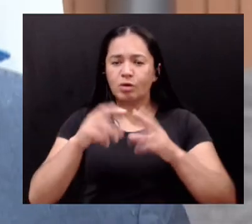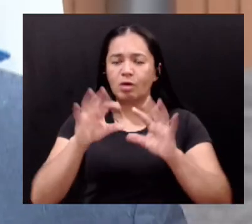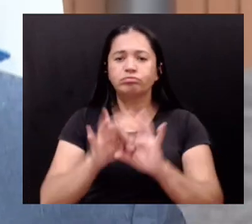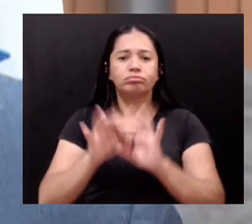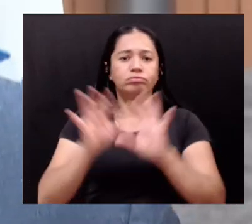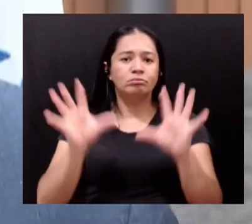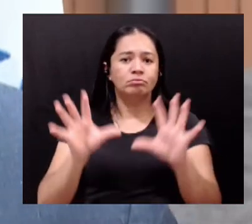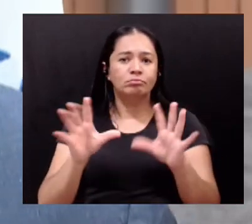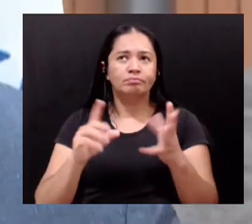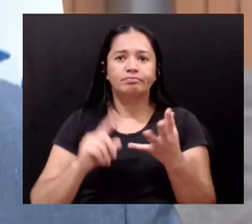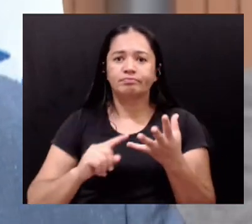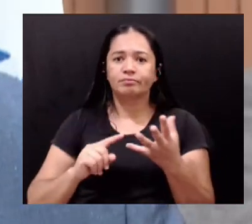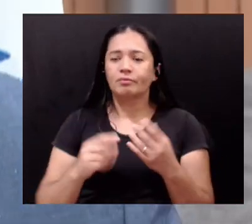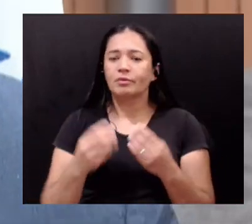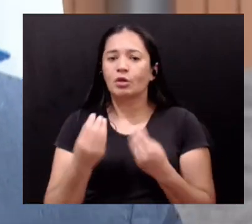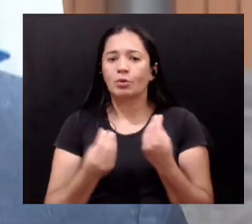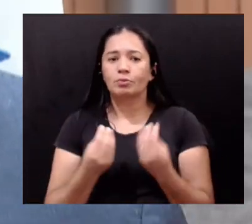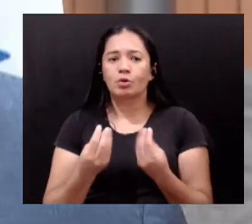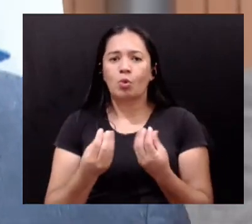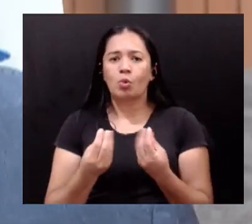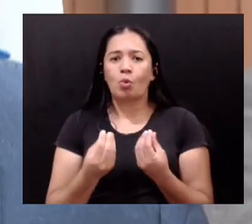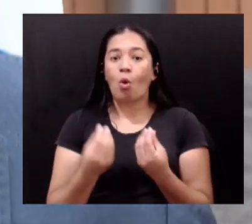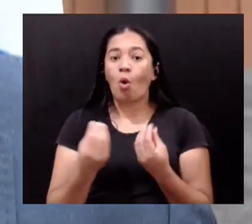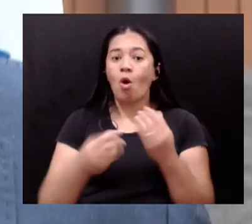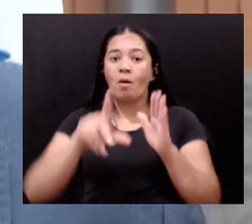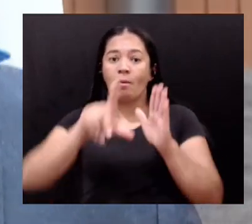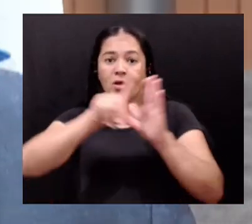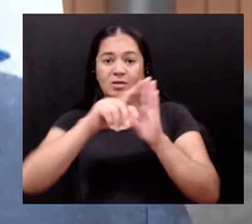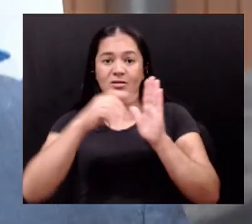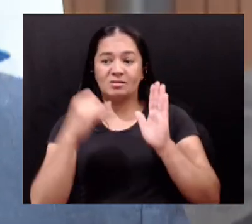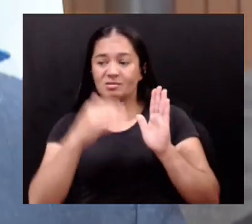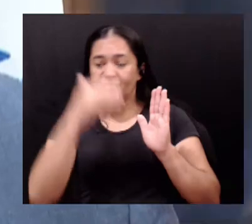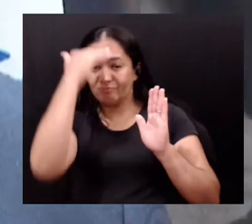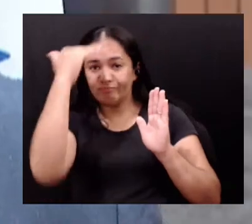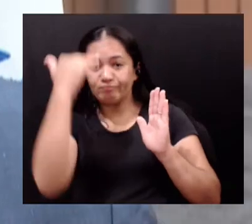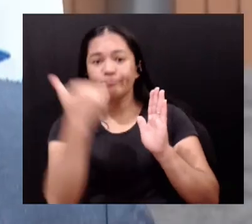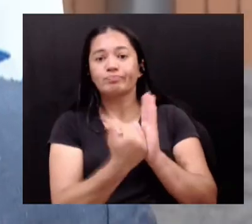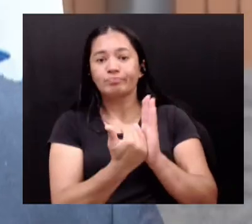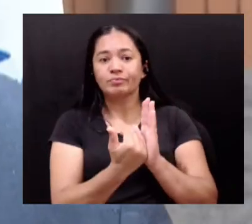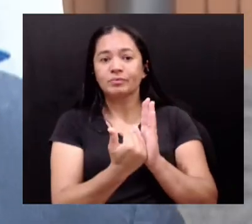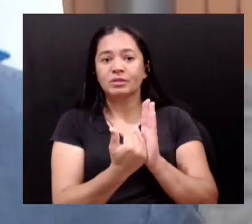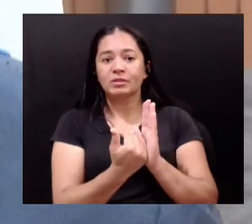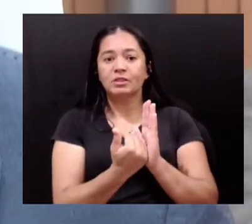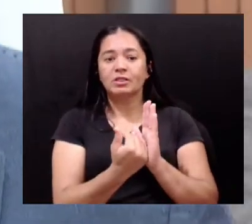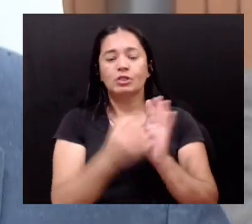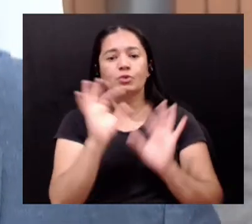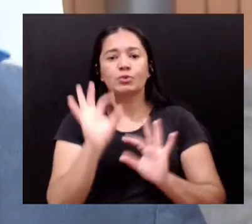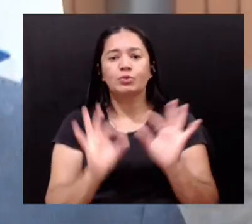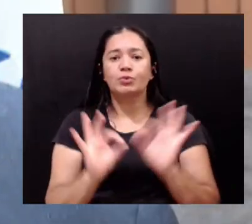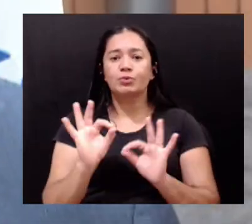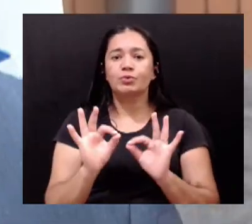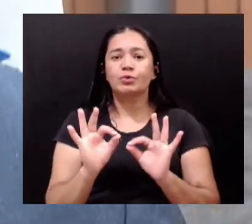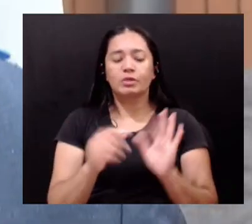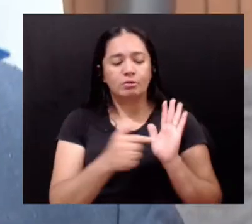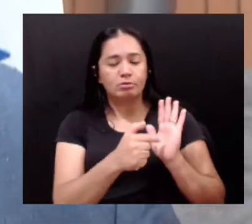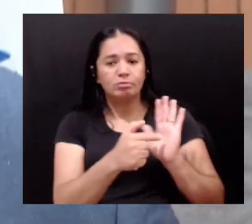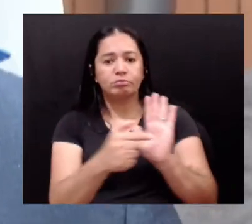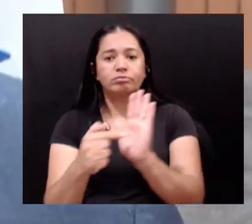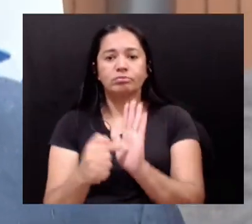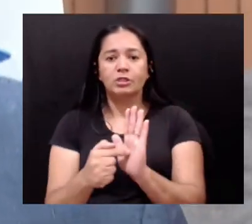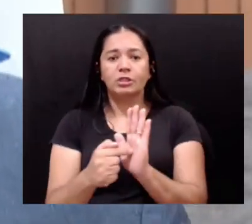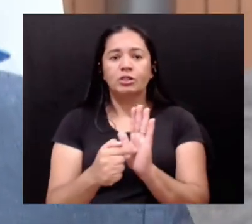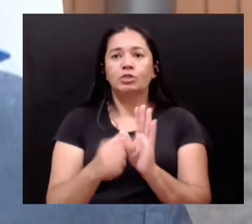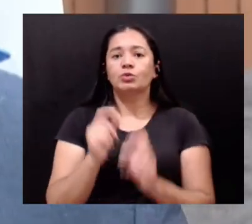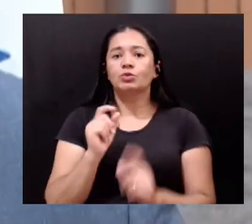se a legislação foi seguida à risca no planejamento, na apresentação de projetos, seja